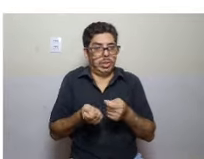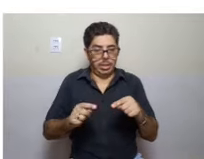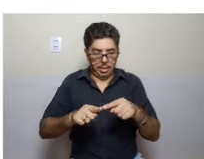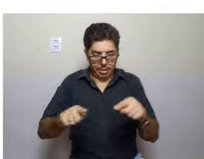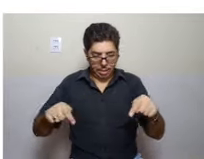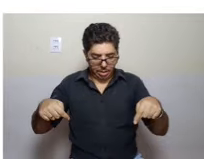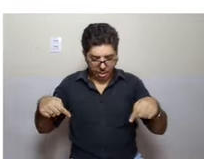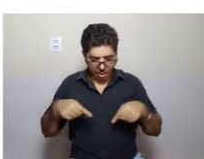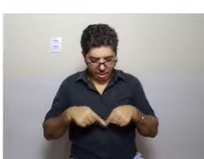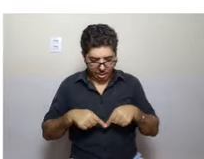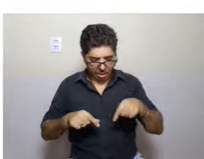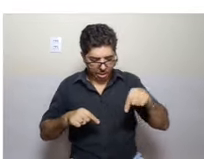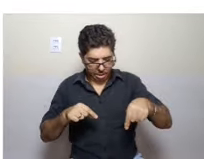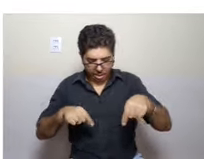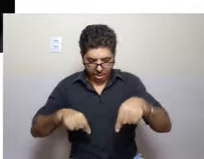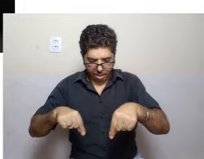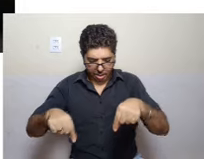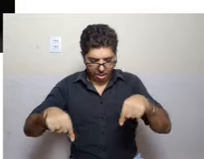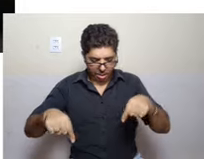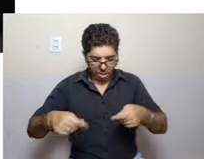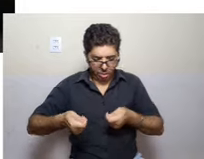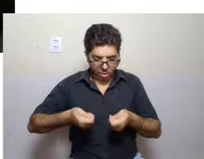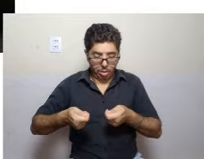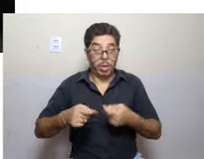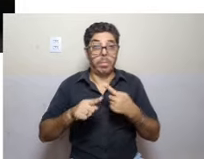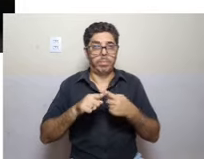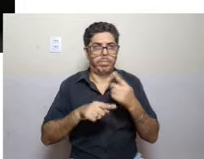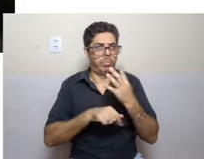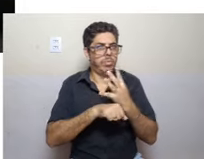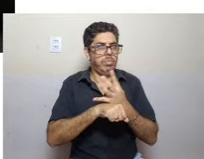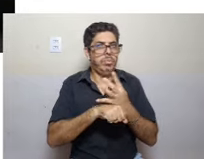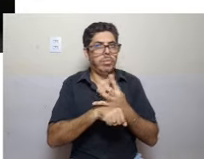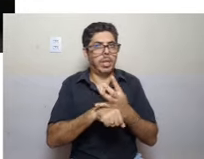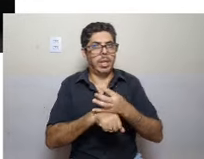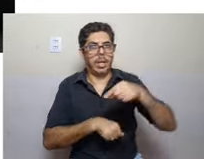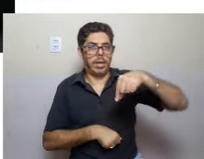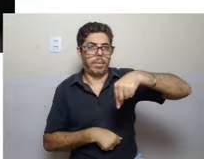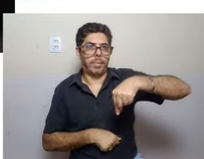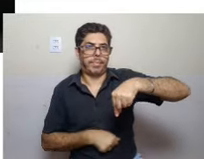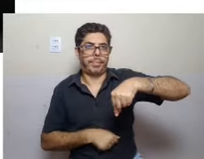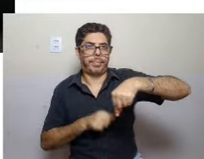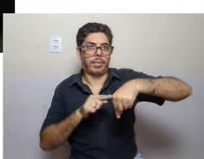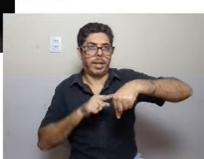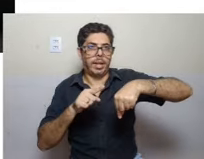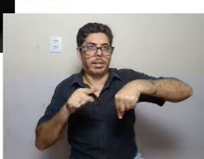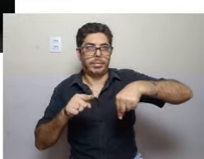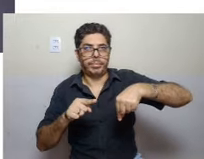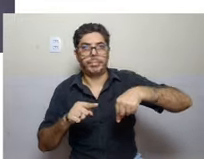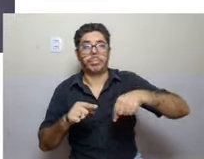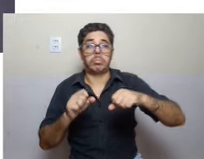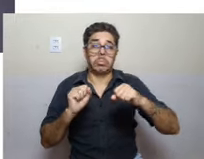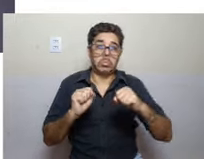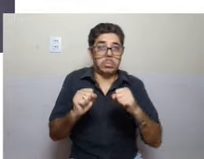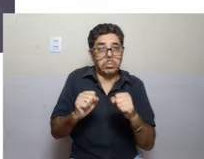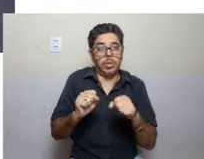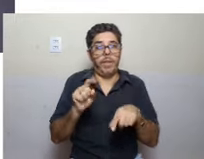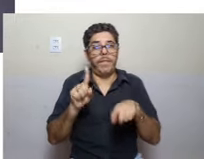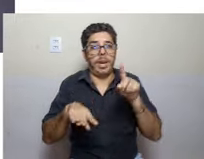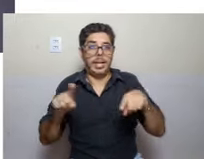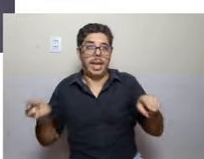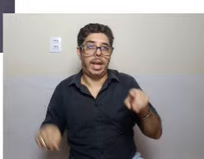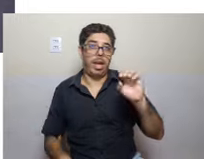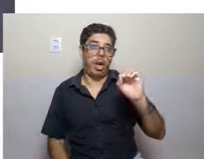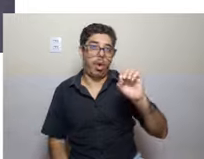componentes desejados de uma forma versátil, já que os resistores possuem resistências que podem variar de alguns ohms a